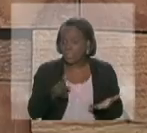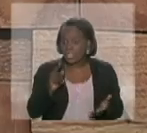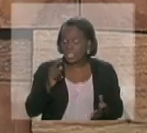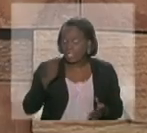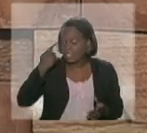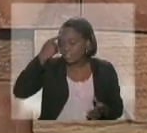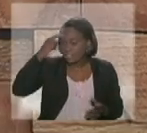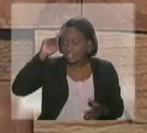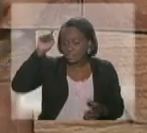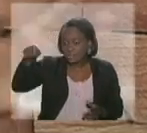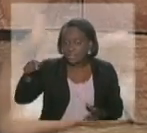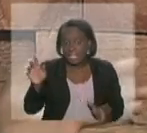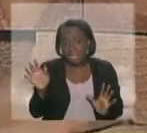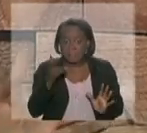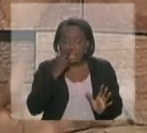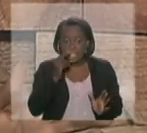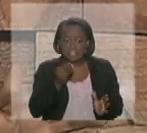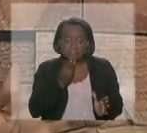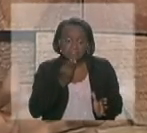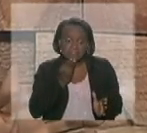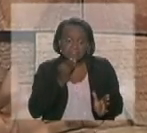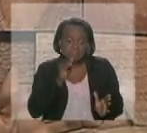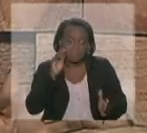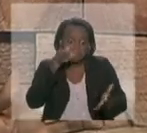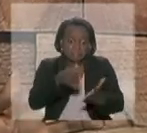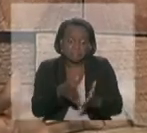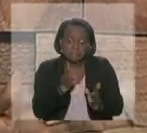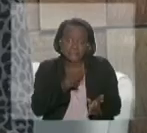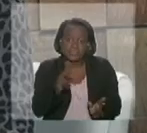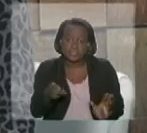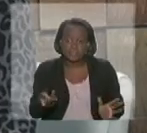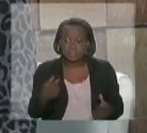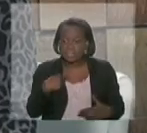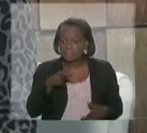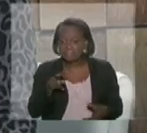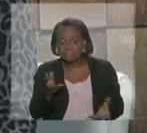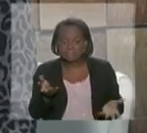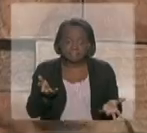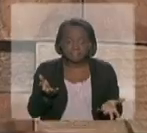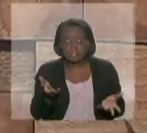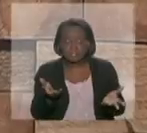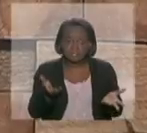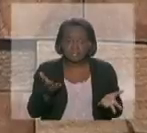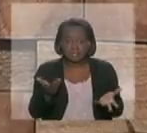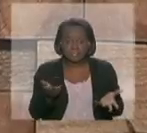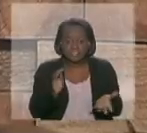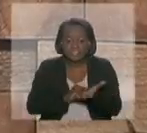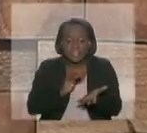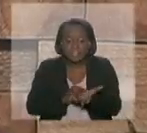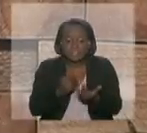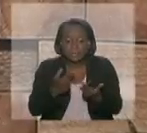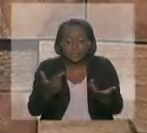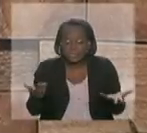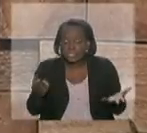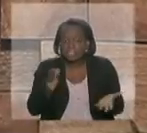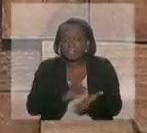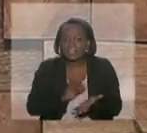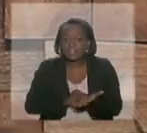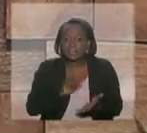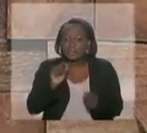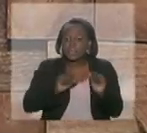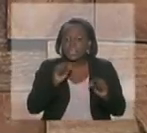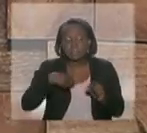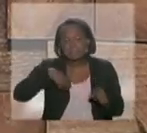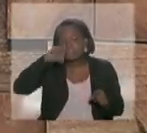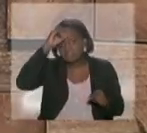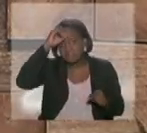professora não era um idealismo entendeu era um caminho meio Óbvio era um caminho Óbvio mas mesmo assim eu olhava falava tá faltando